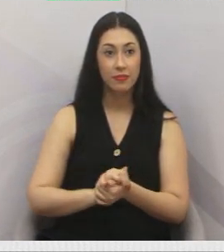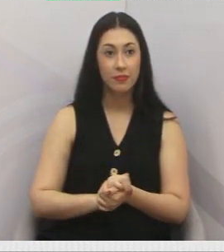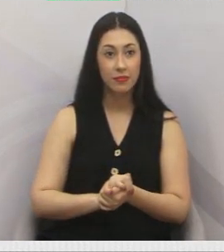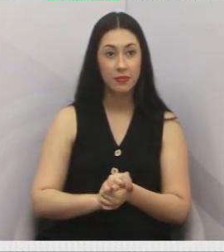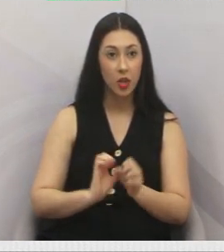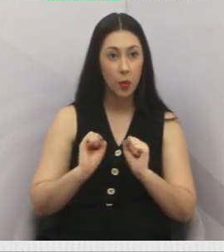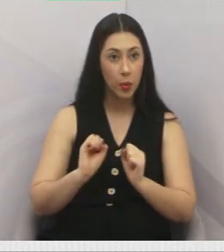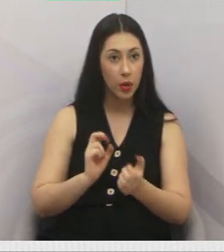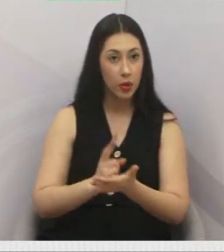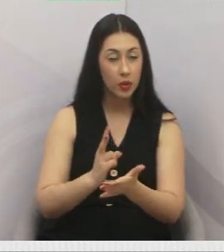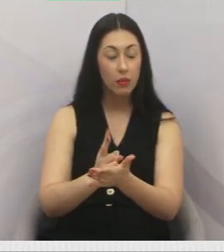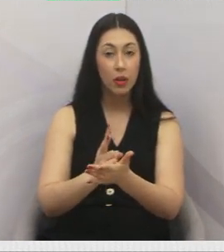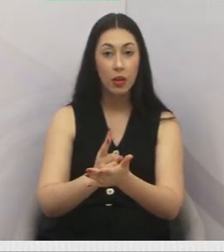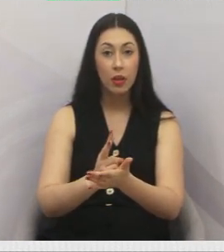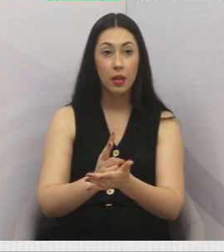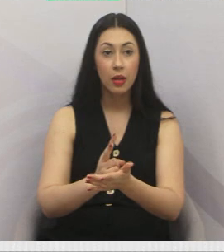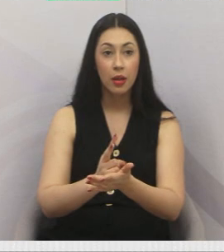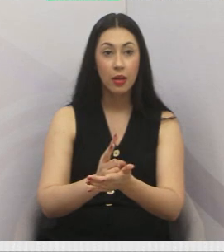Podemos continuar?